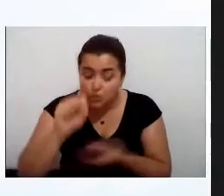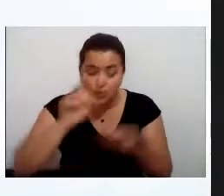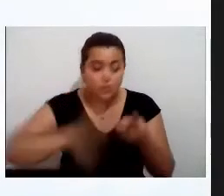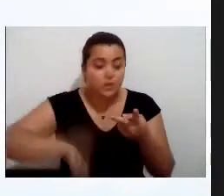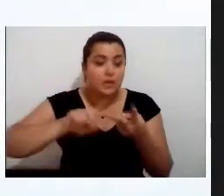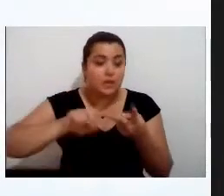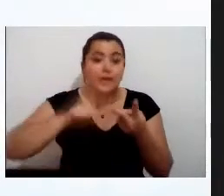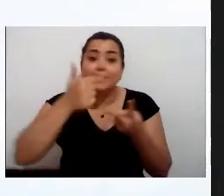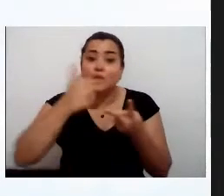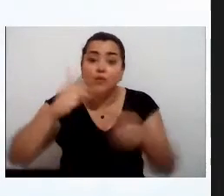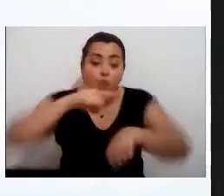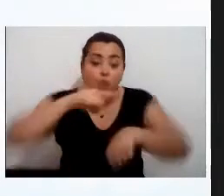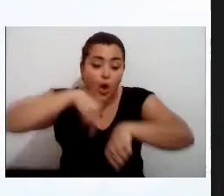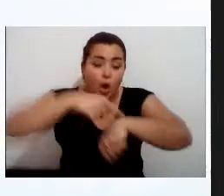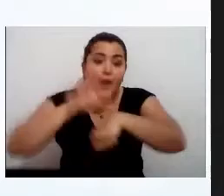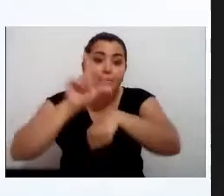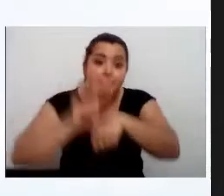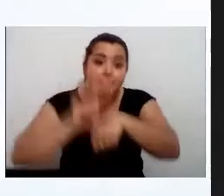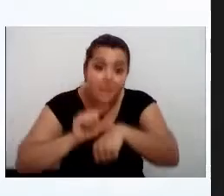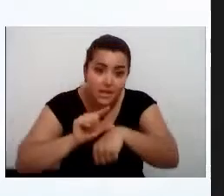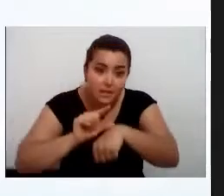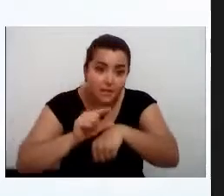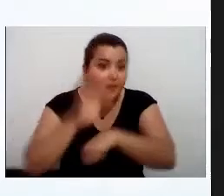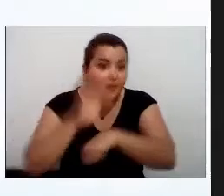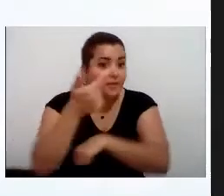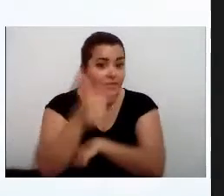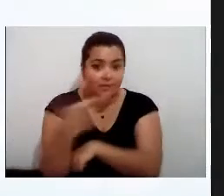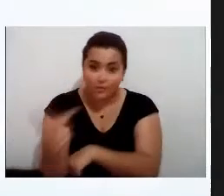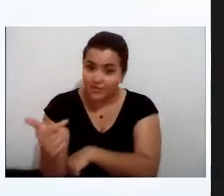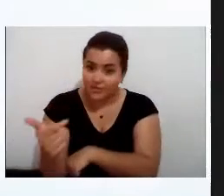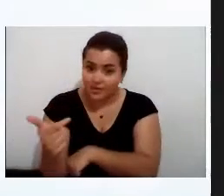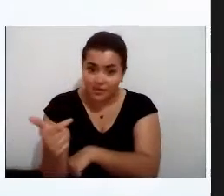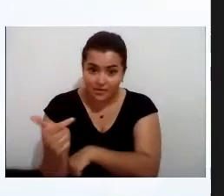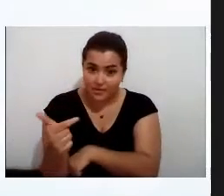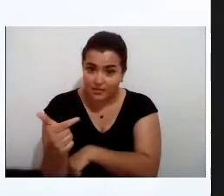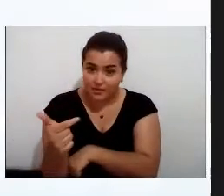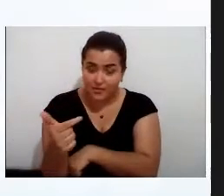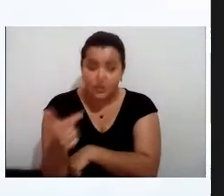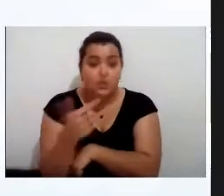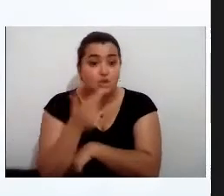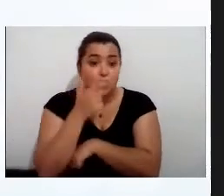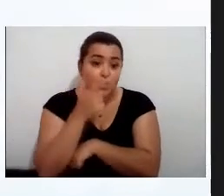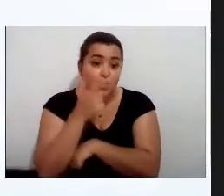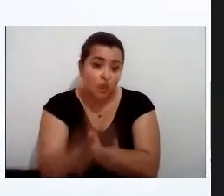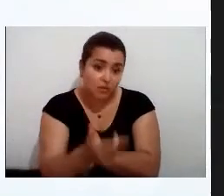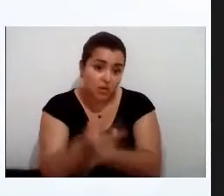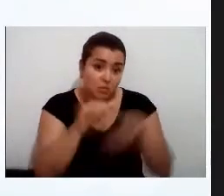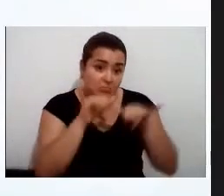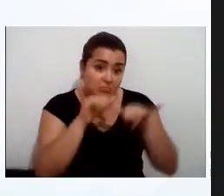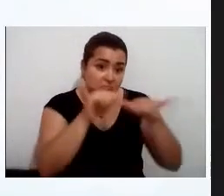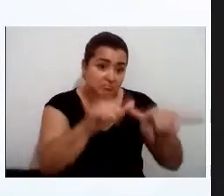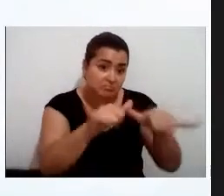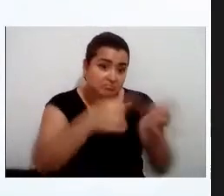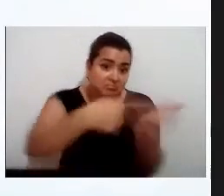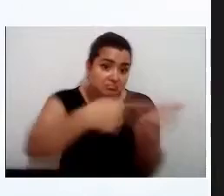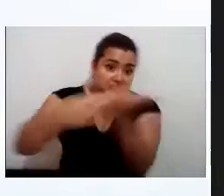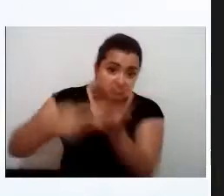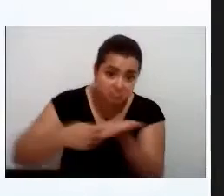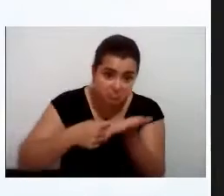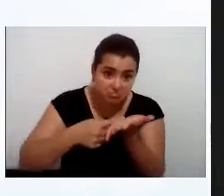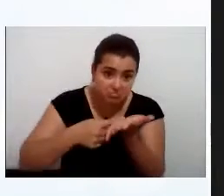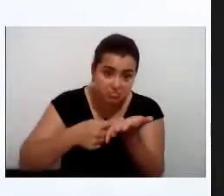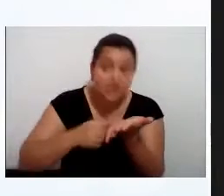hora mínima trabalhada, né? A hora foi estabelecida pelo mercado, não tem pactuação. Há uma dificuldade